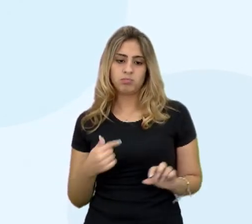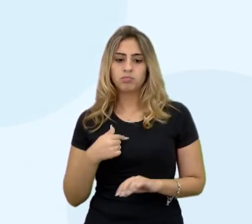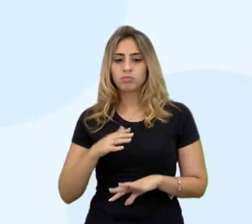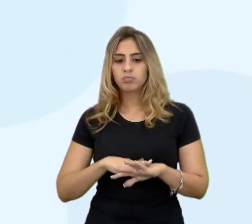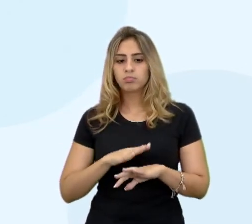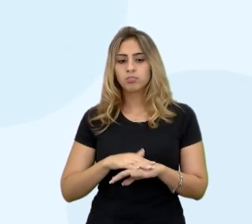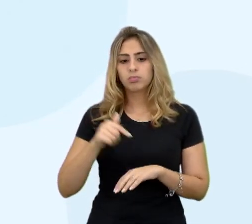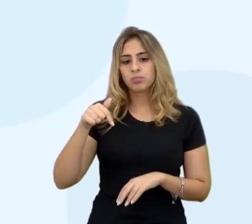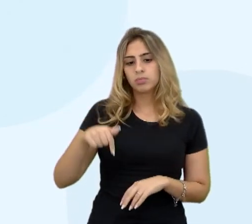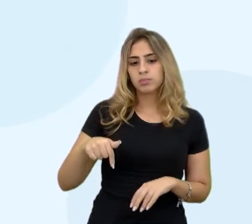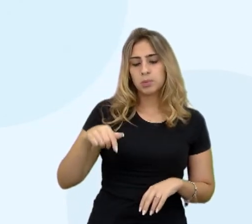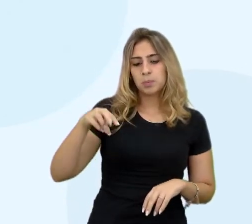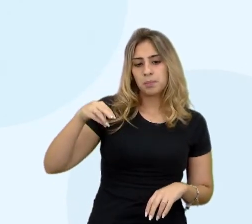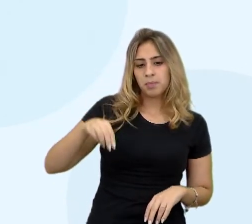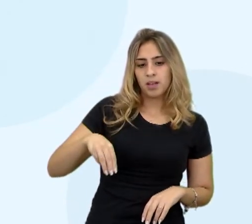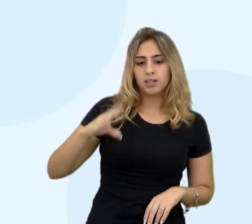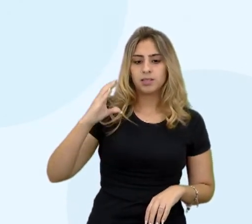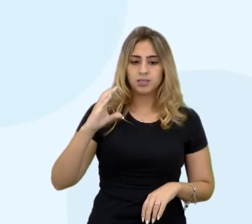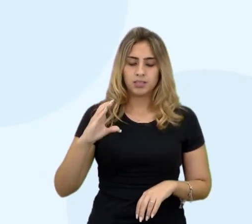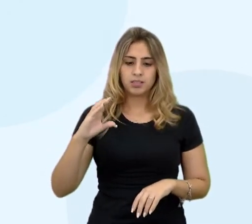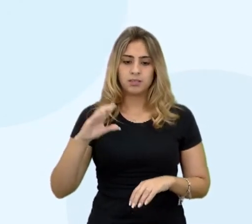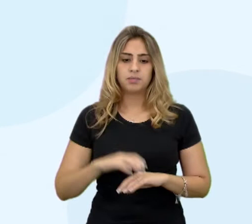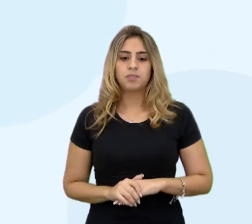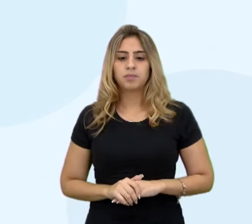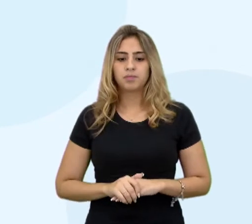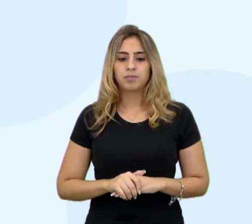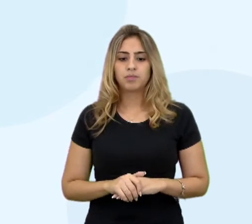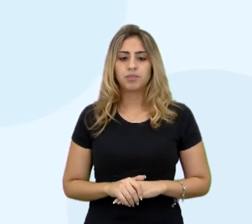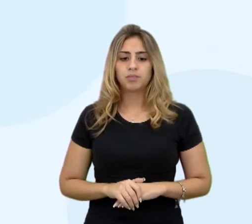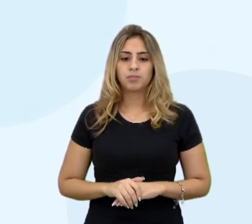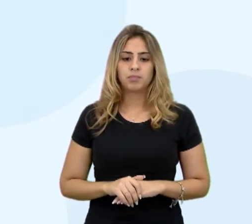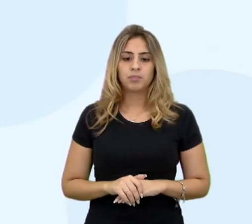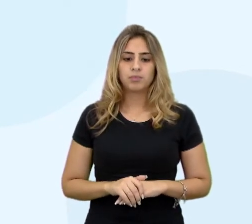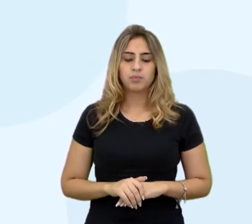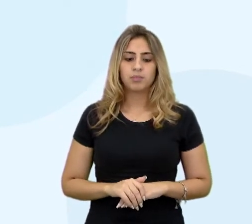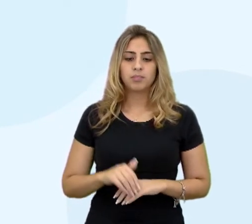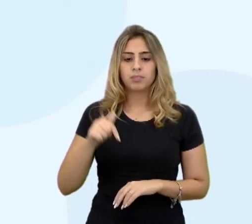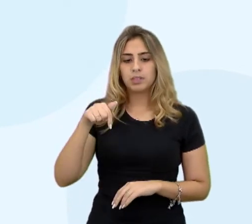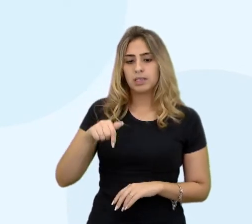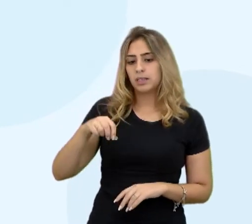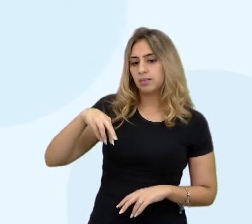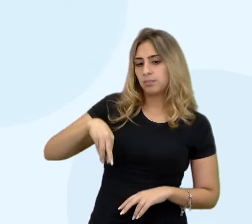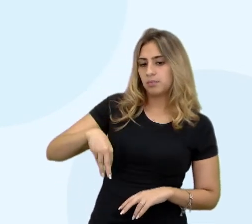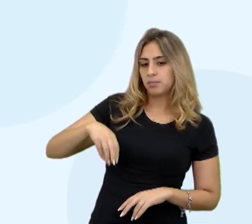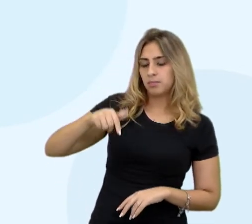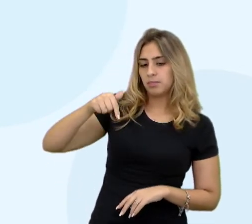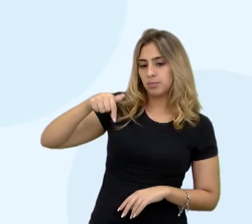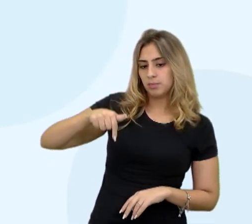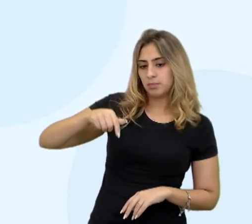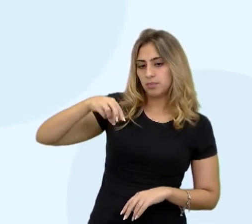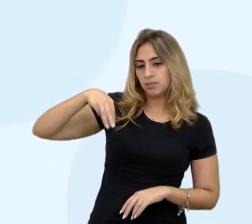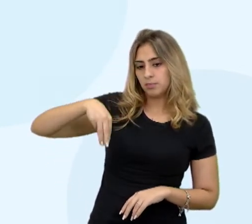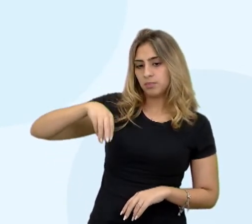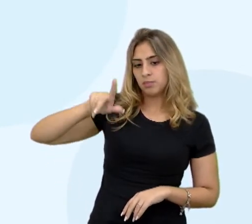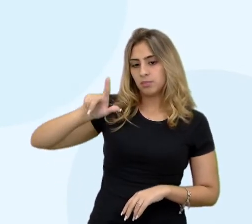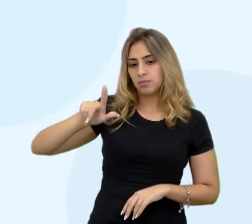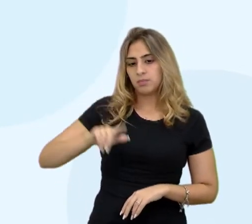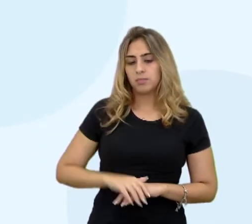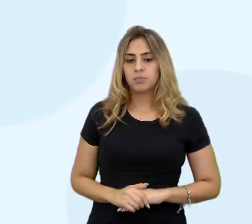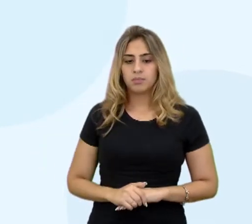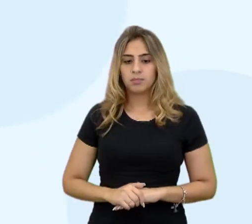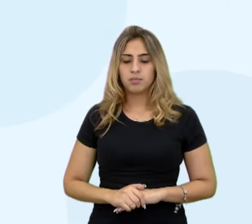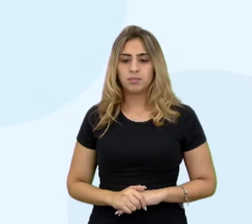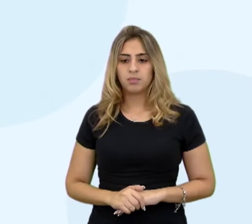macete, os professores de física falam isso, né? E esse aqui eu vou chamar de Q mole, só para decorar. Q macete, tá